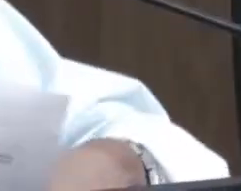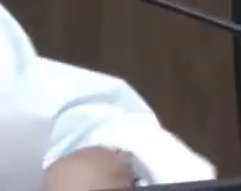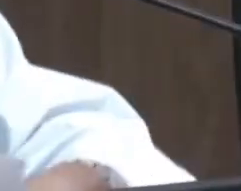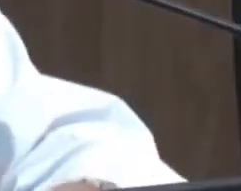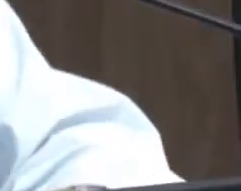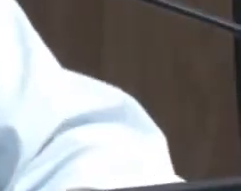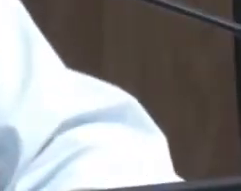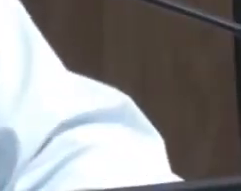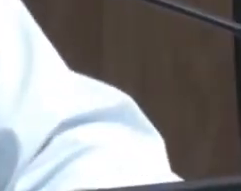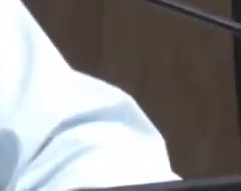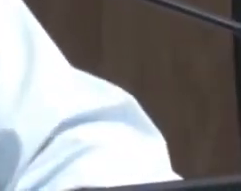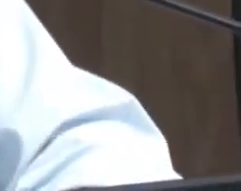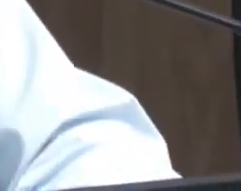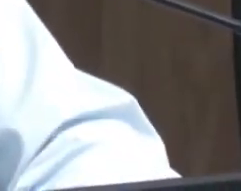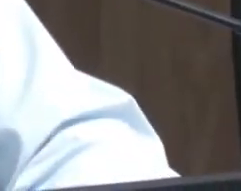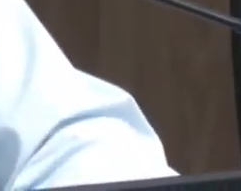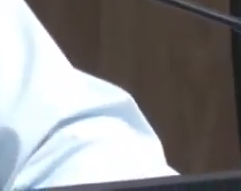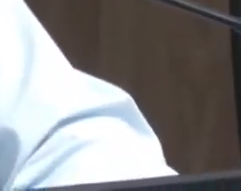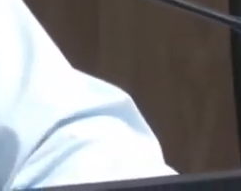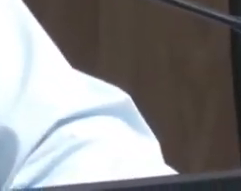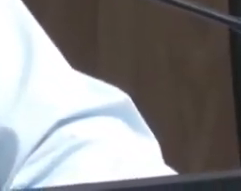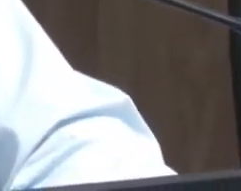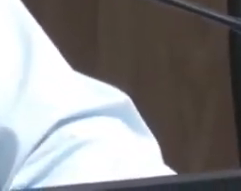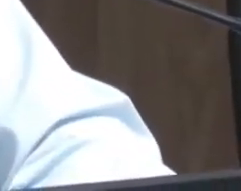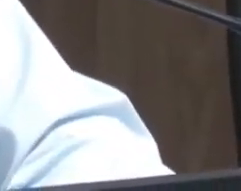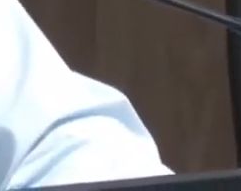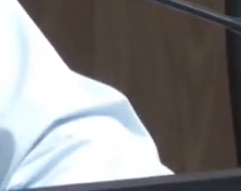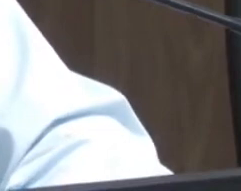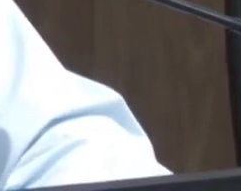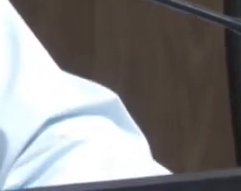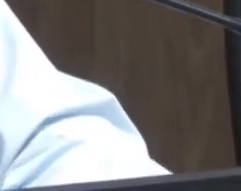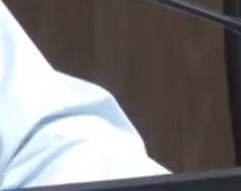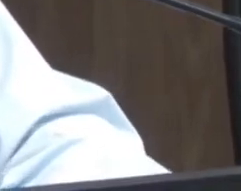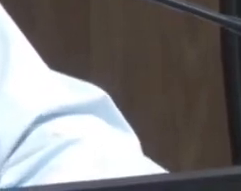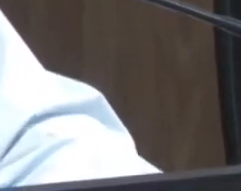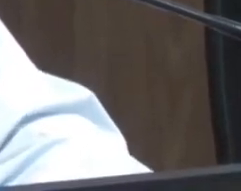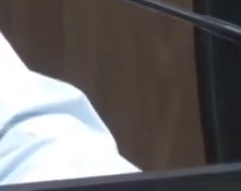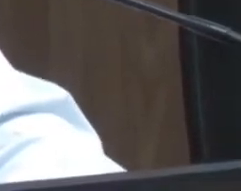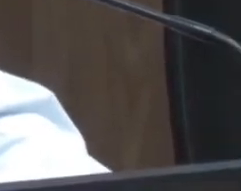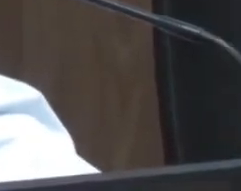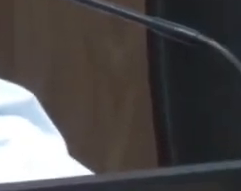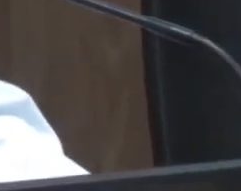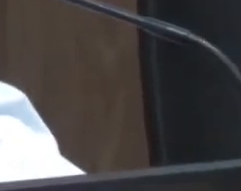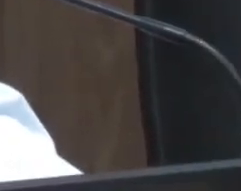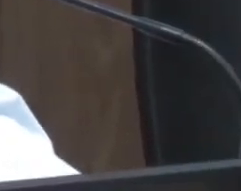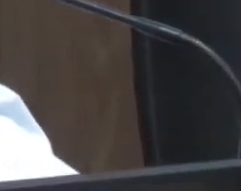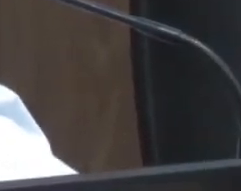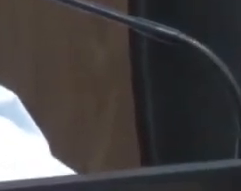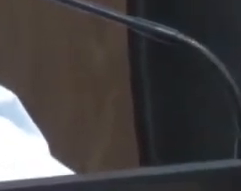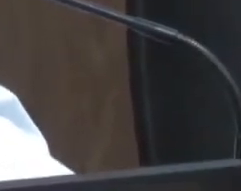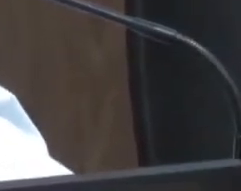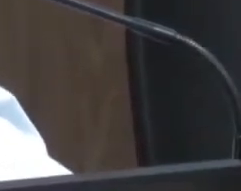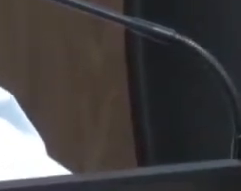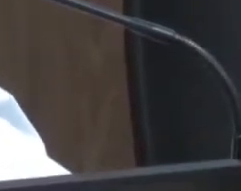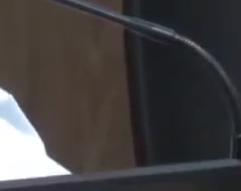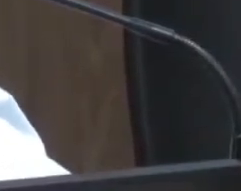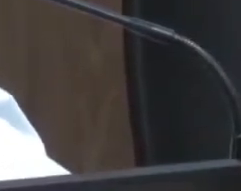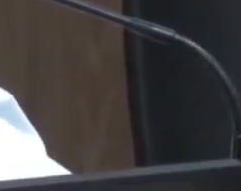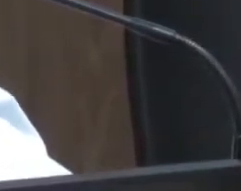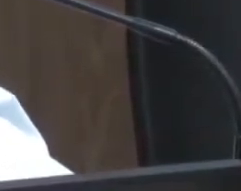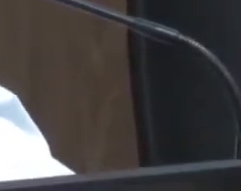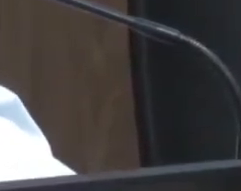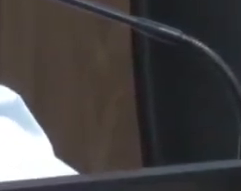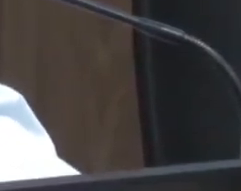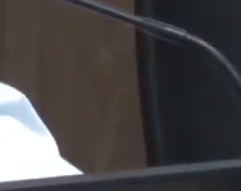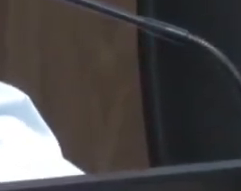Uma boa tarde a todos. Às 14 horas e 30 minutos do dia 25 de agosto, havendo coro regimental, em nome de